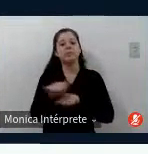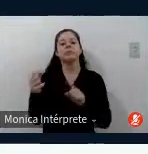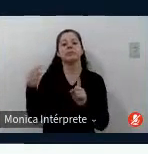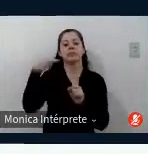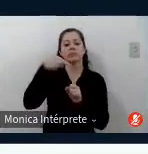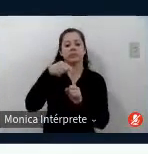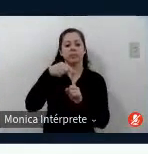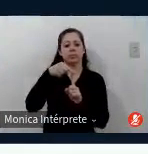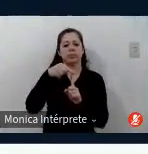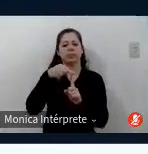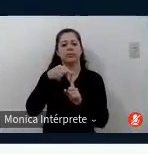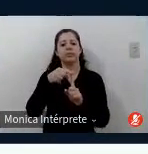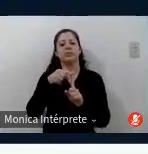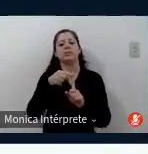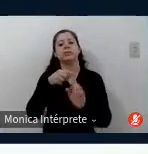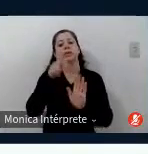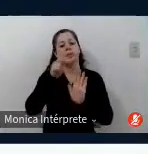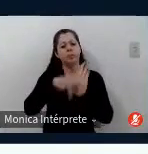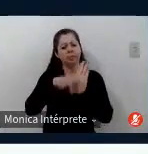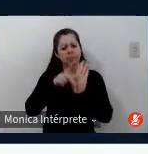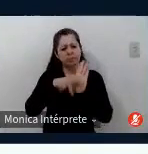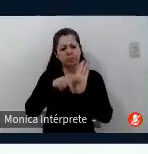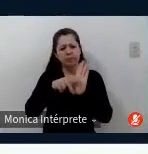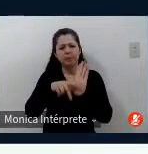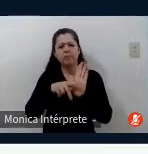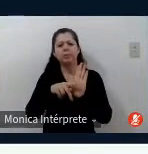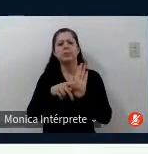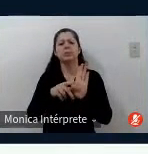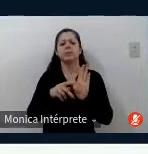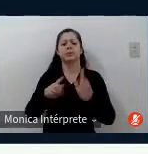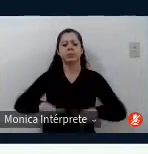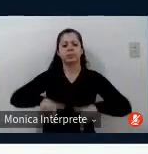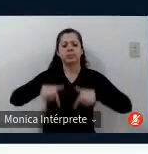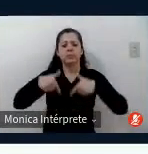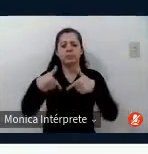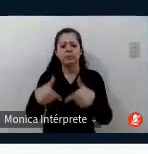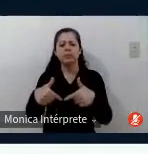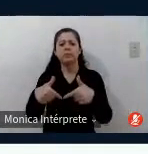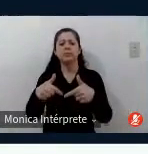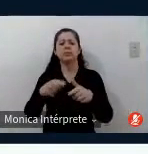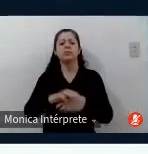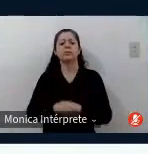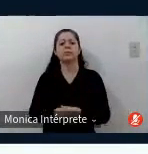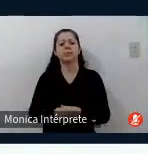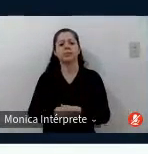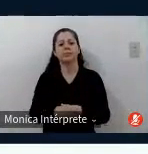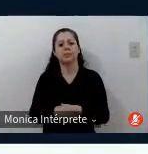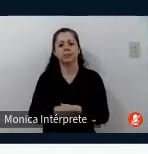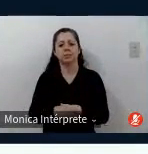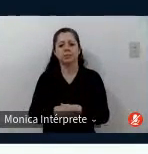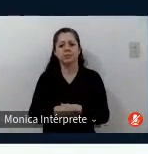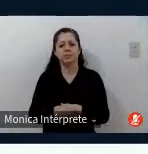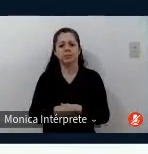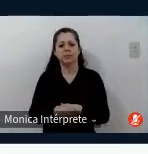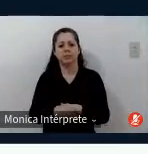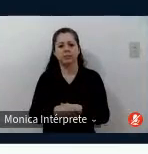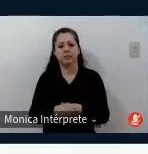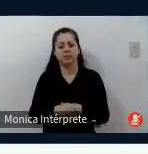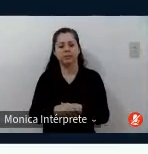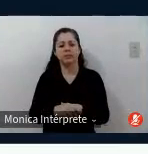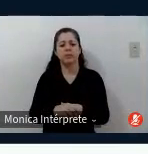os programas, projetos e ações, né, que serão realizadas dentro de um determinado período,